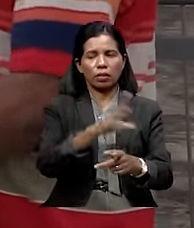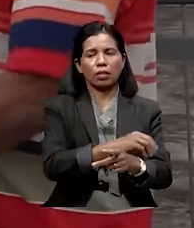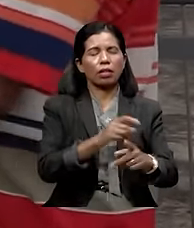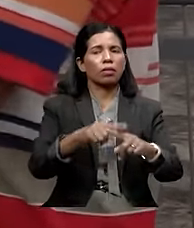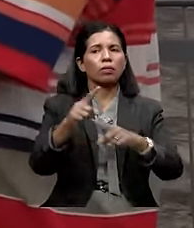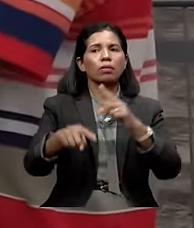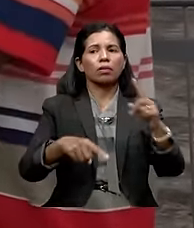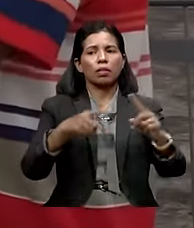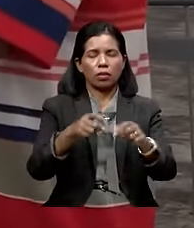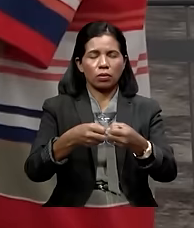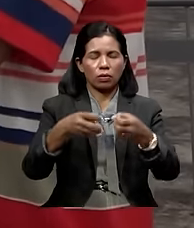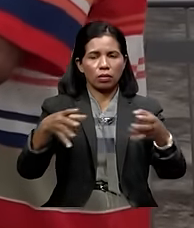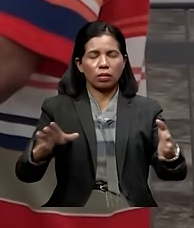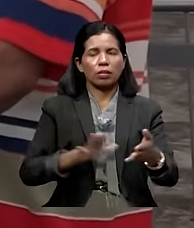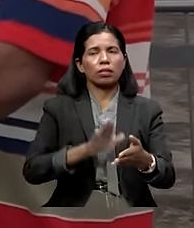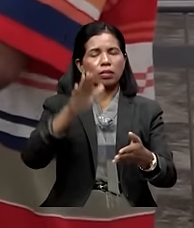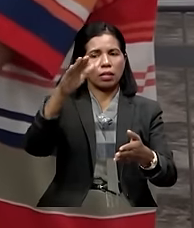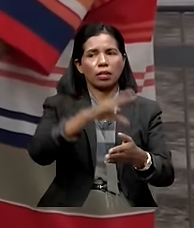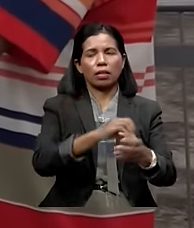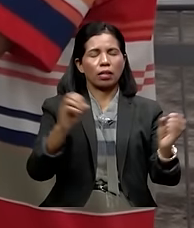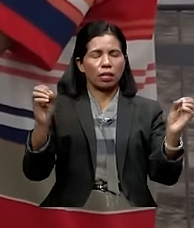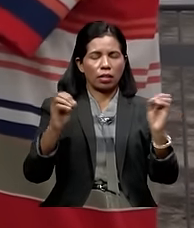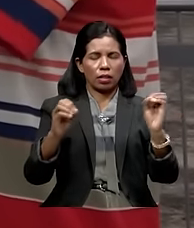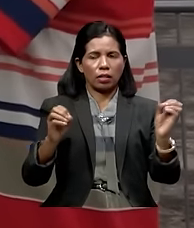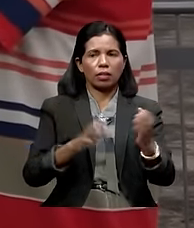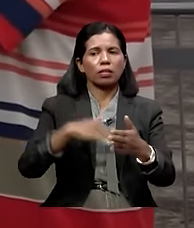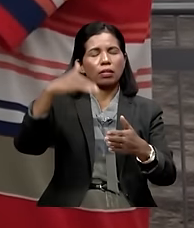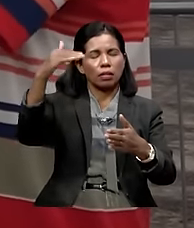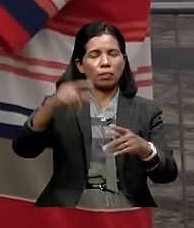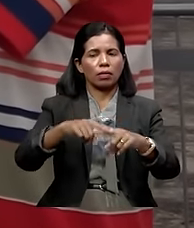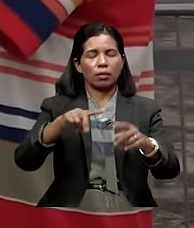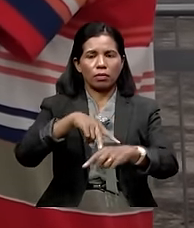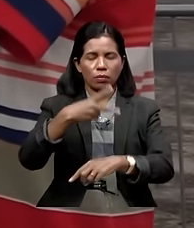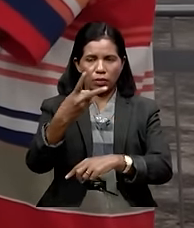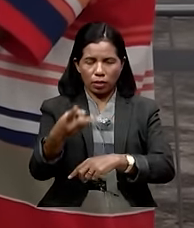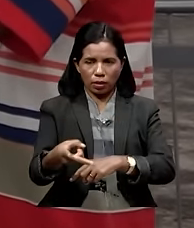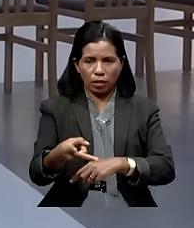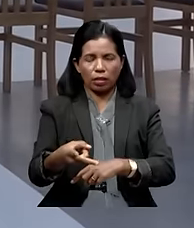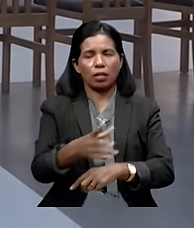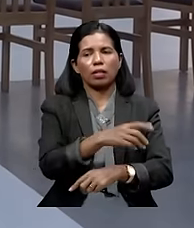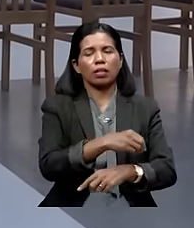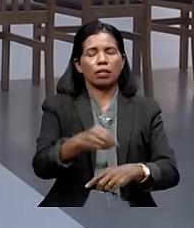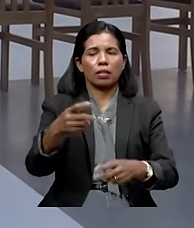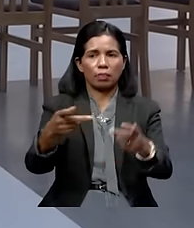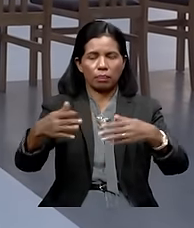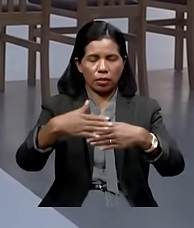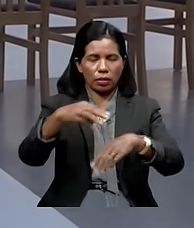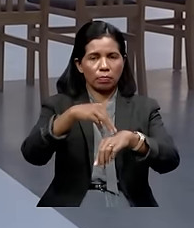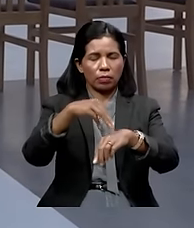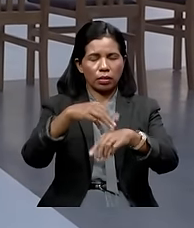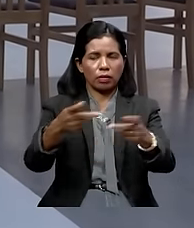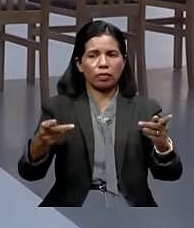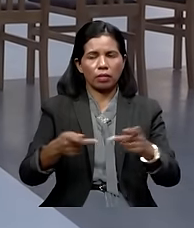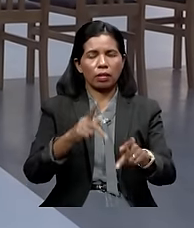hira desse husik ne drone sai drone la consegue se mo as bebe mono fila falidit e a altar oin. No Nehalo Ema